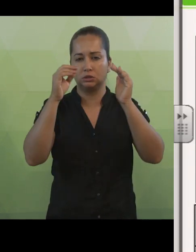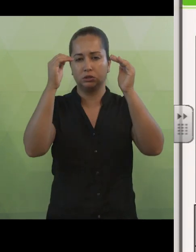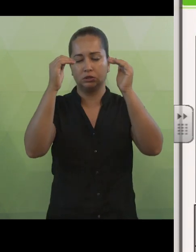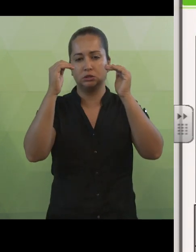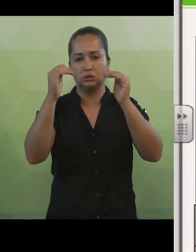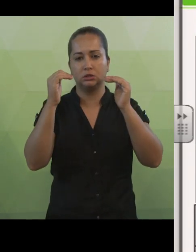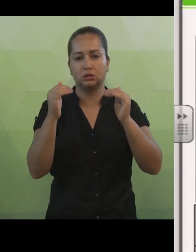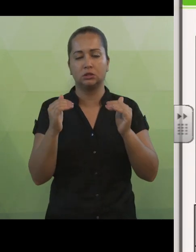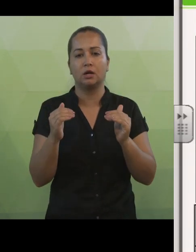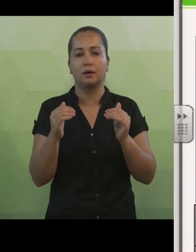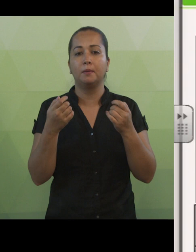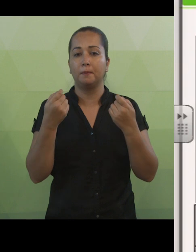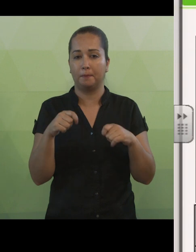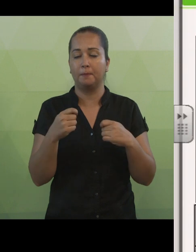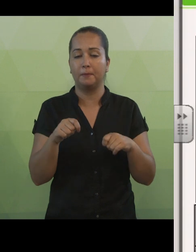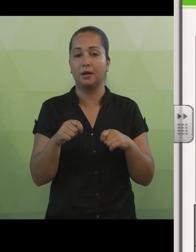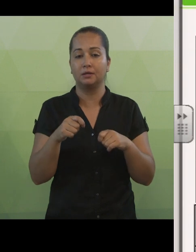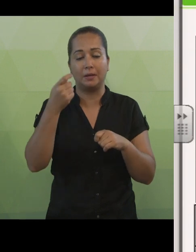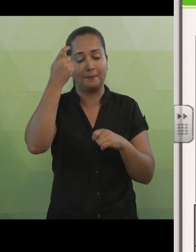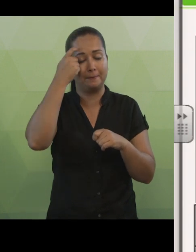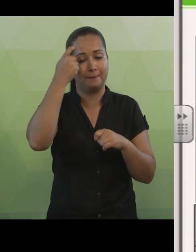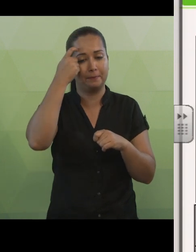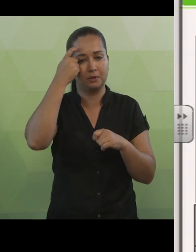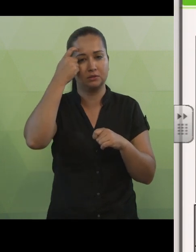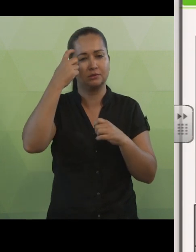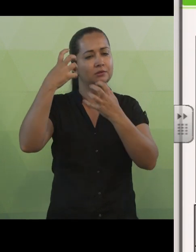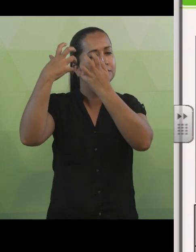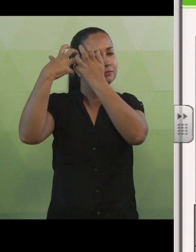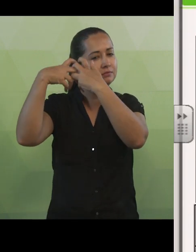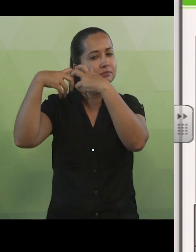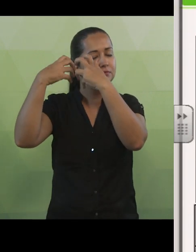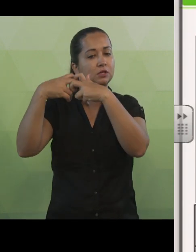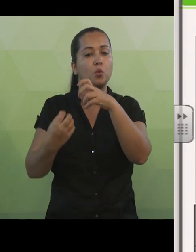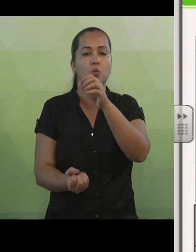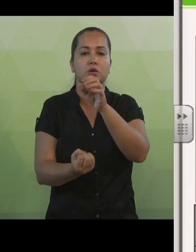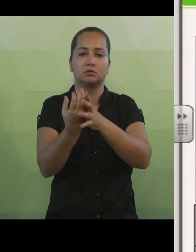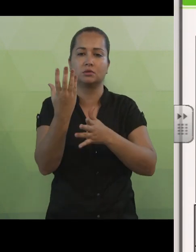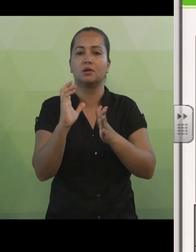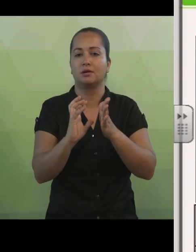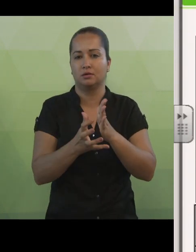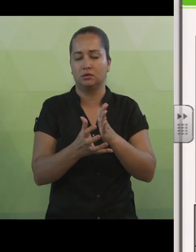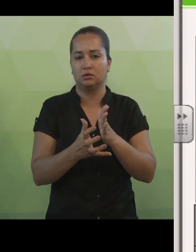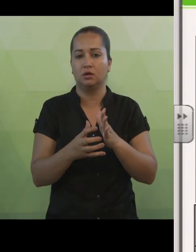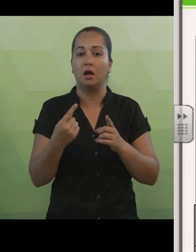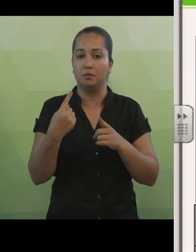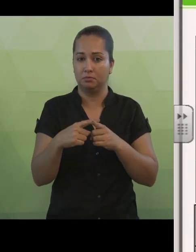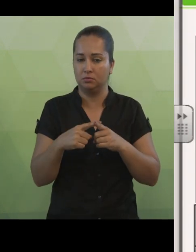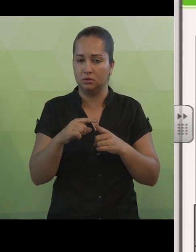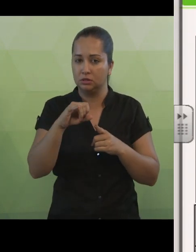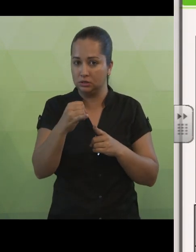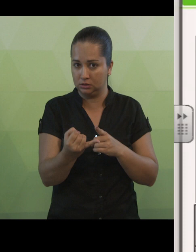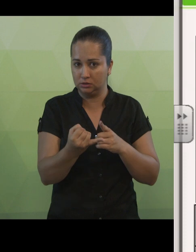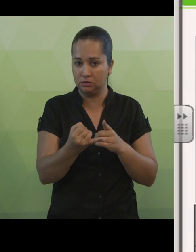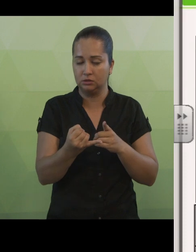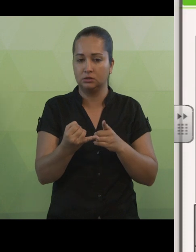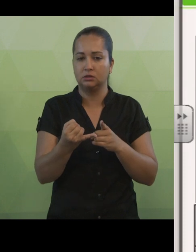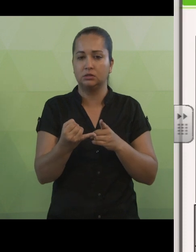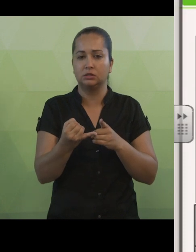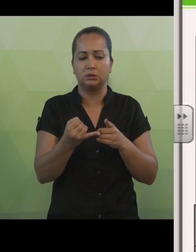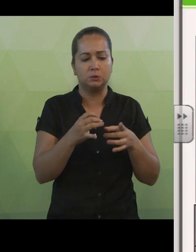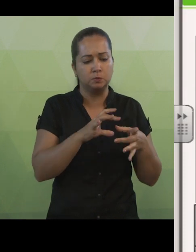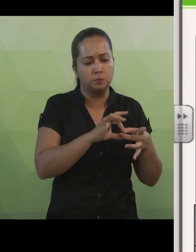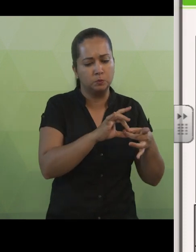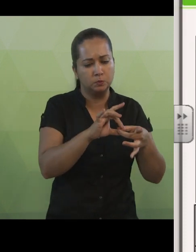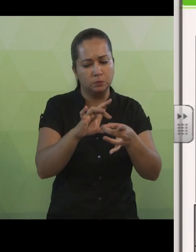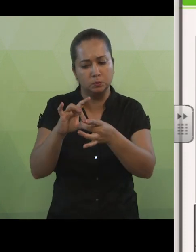criadas e pensadas na criação da estrutura do banco de dados. Porque se nós não fizermos esse tipo de